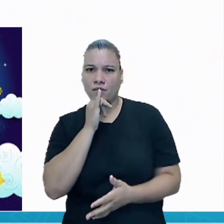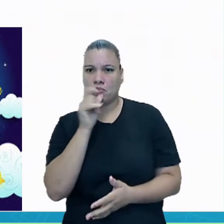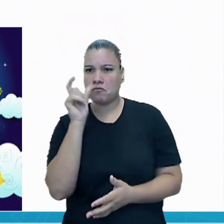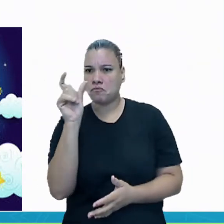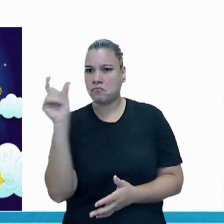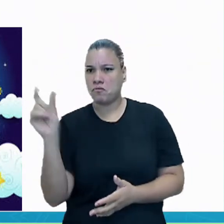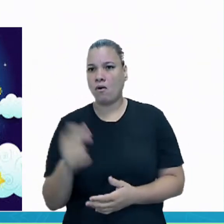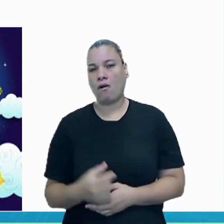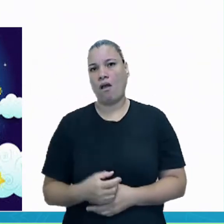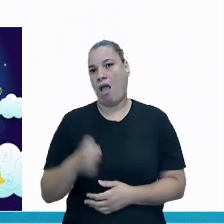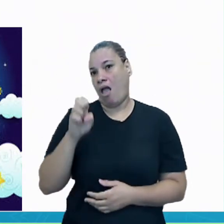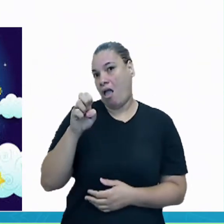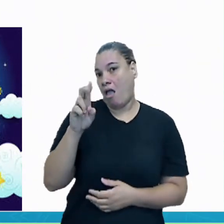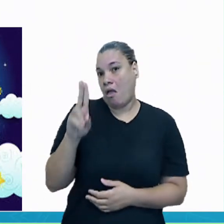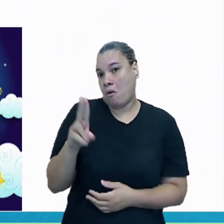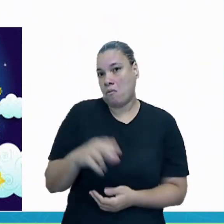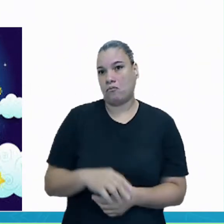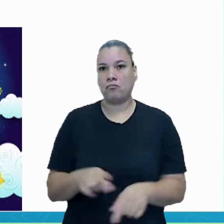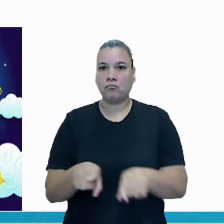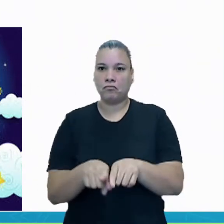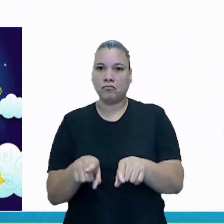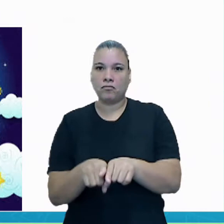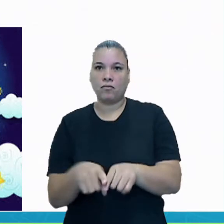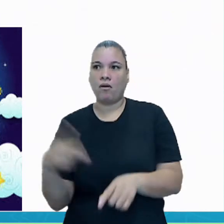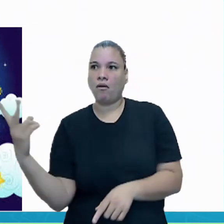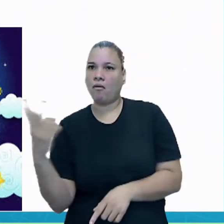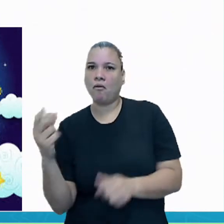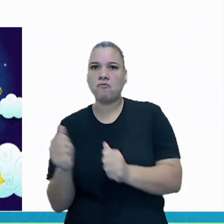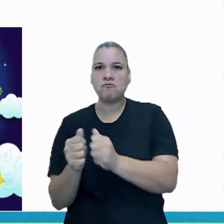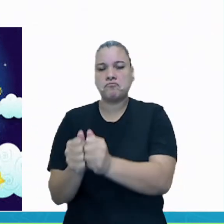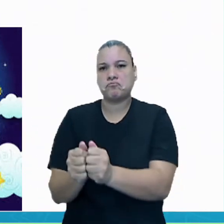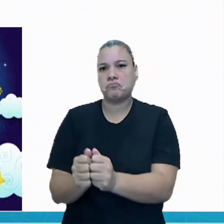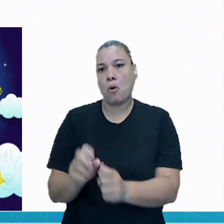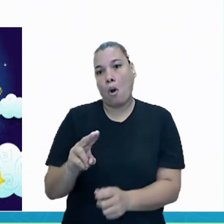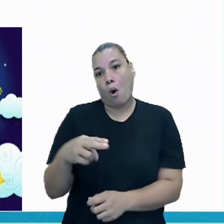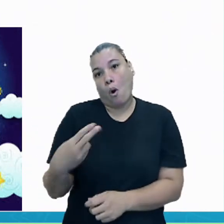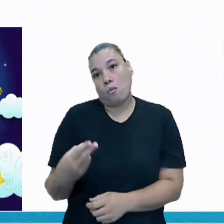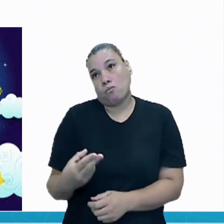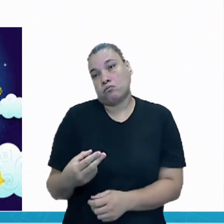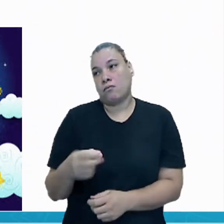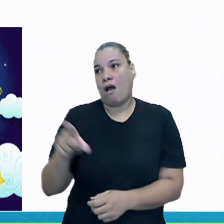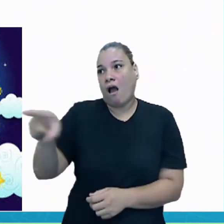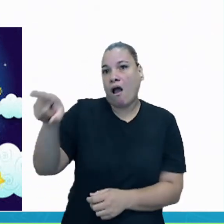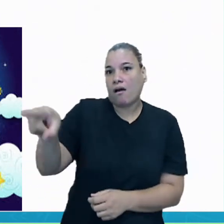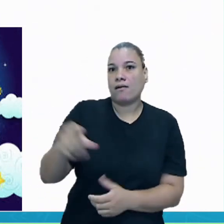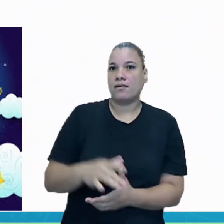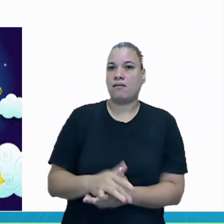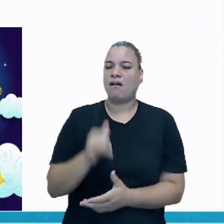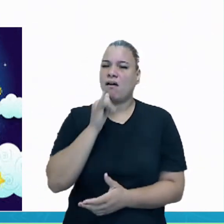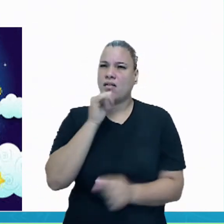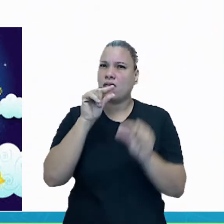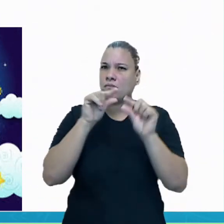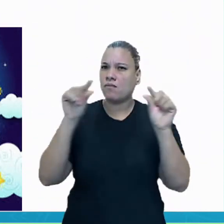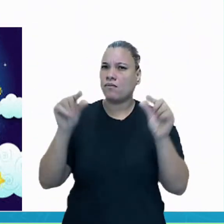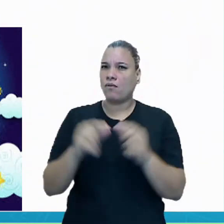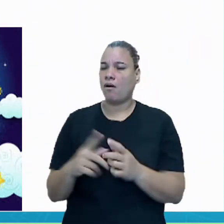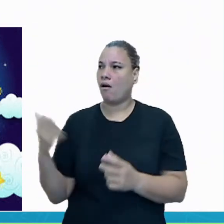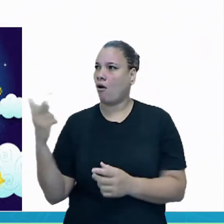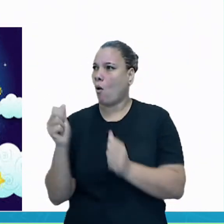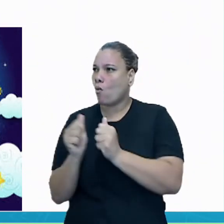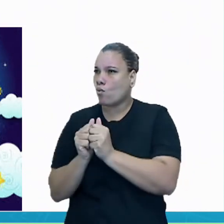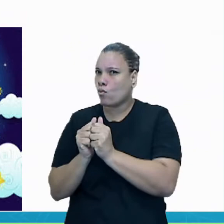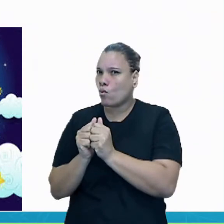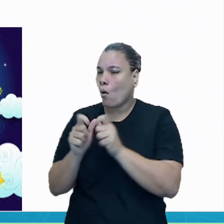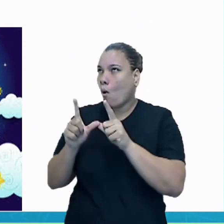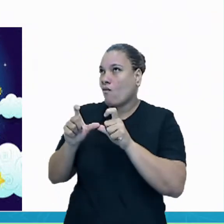contigo, aquele. Exemplo, contigo vou até a lua. Quando eu digo